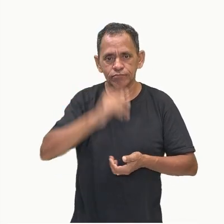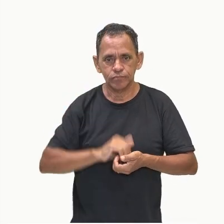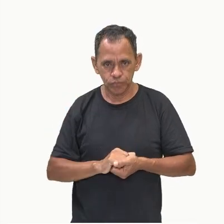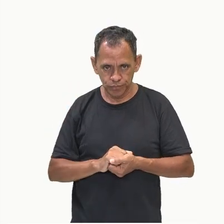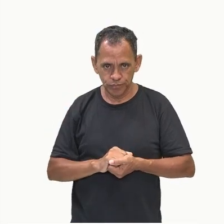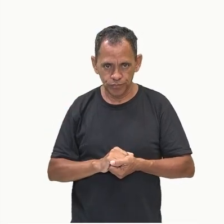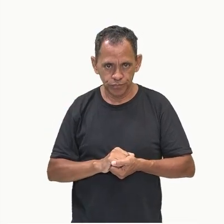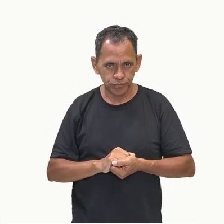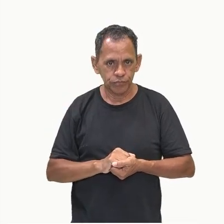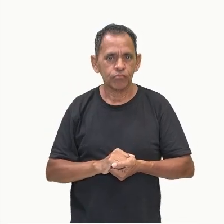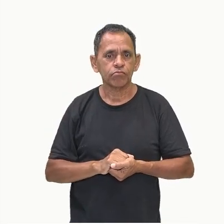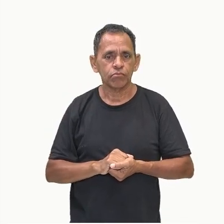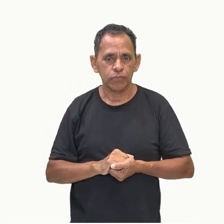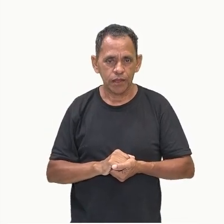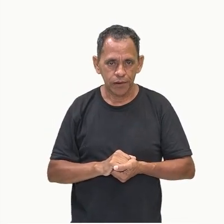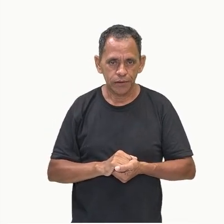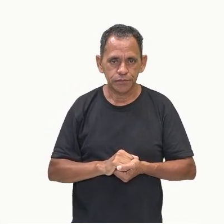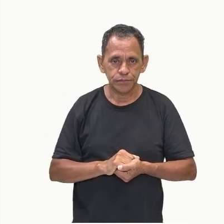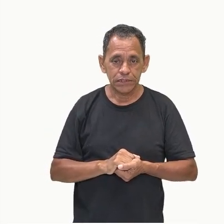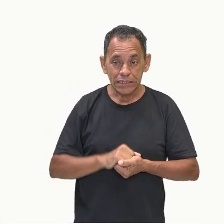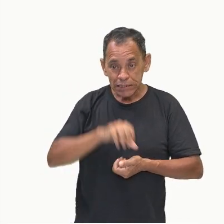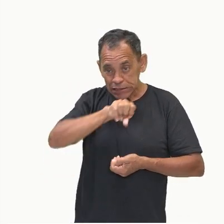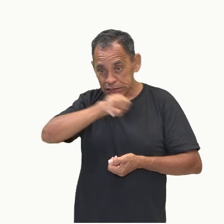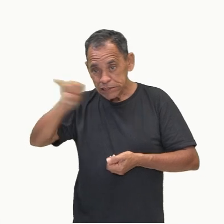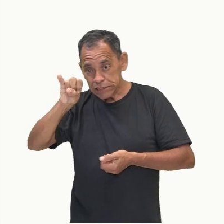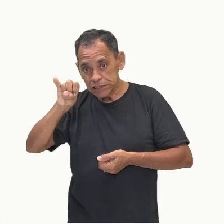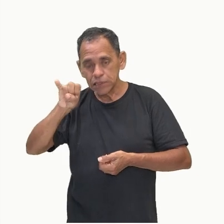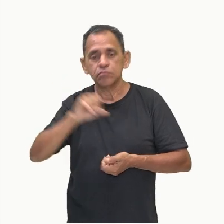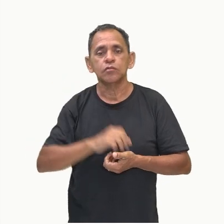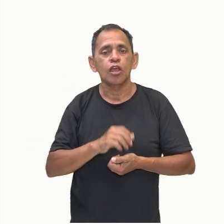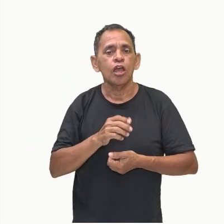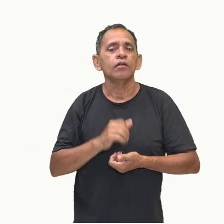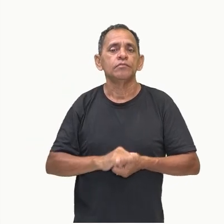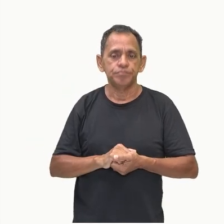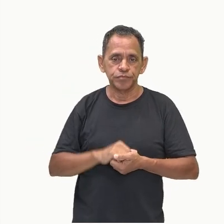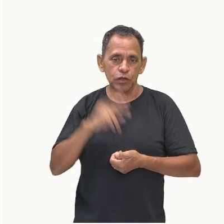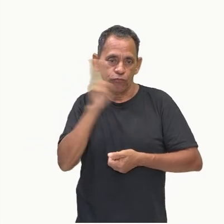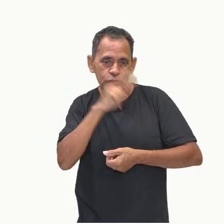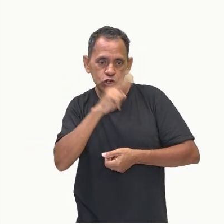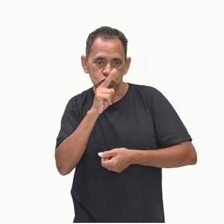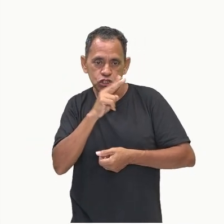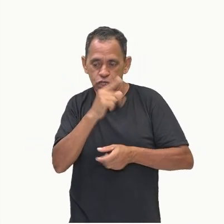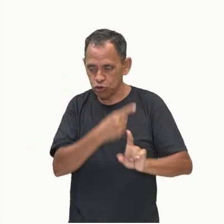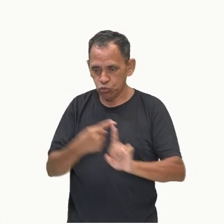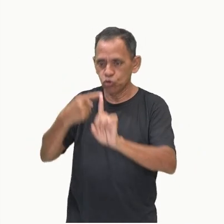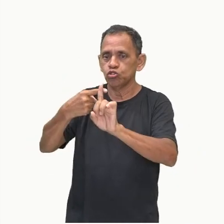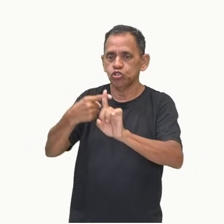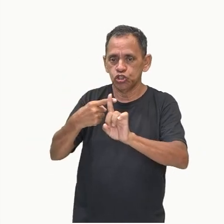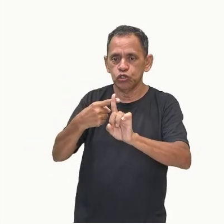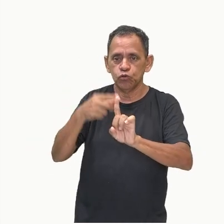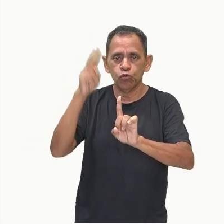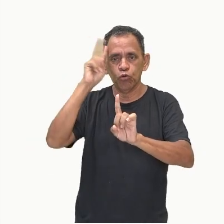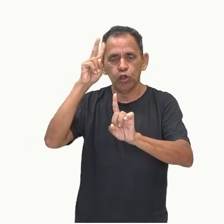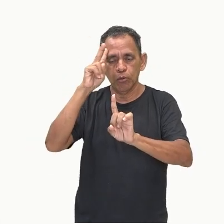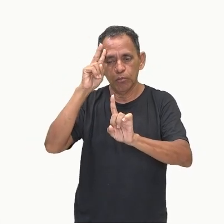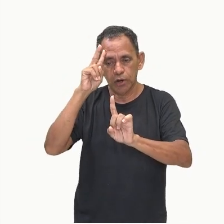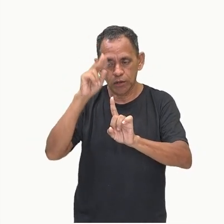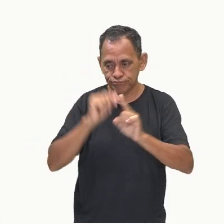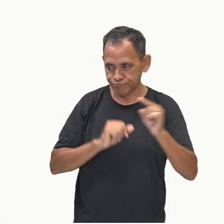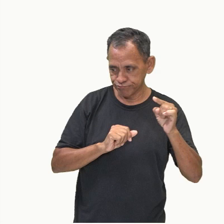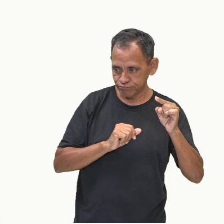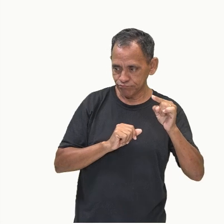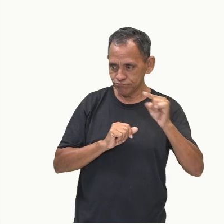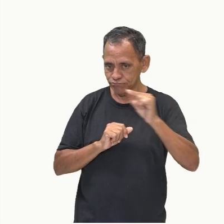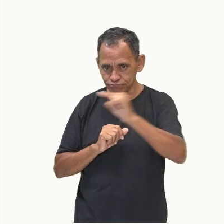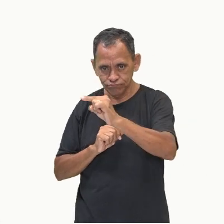lembra a velocidade ser positiva vai depender de para onde eu orientei a minha trajetória para onde eu disse que era